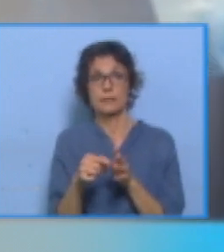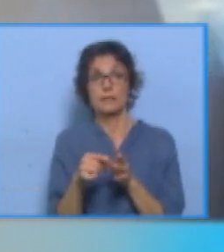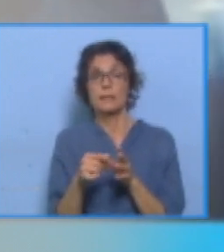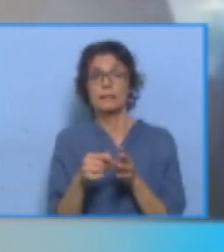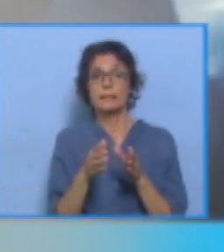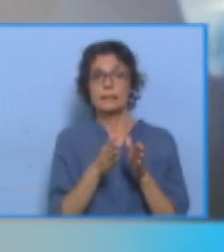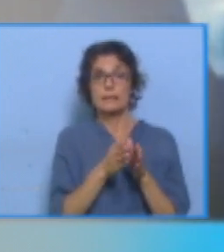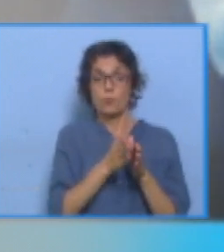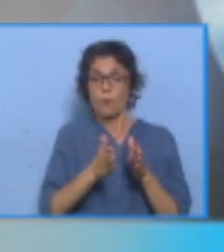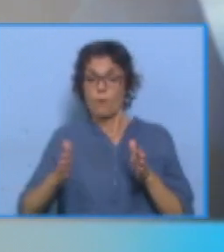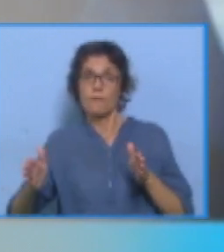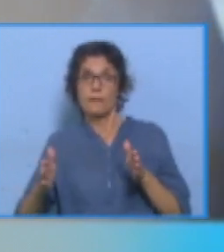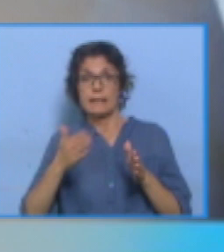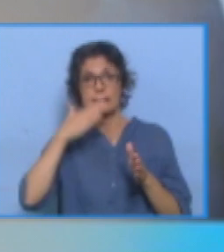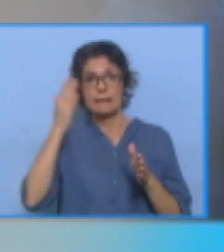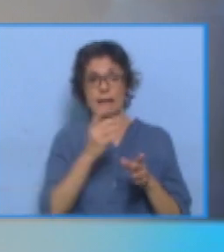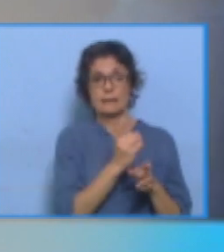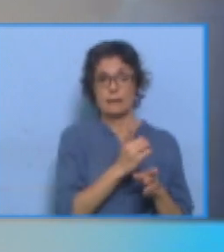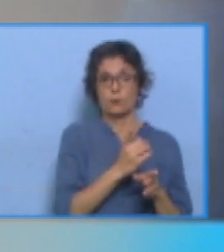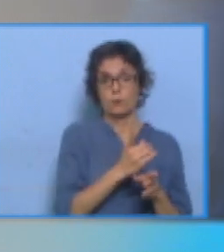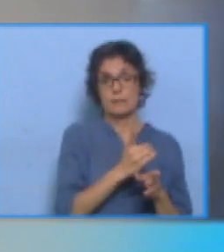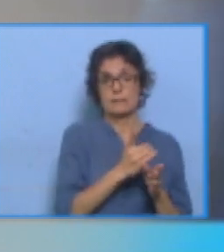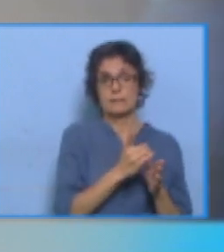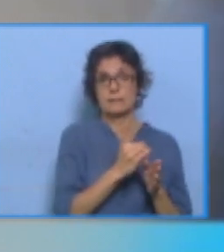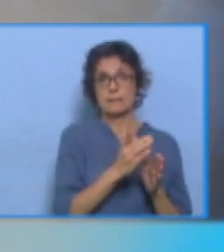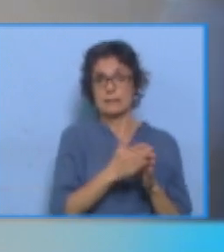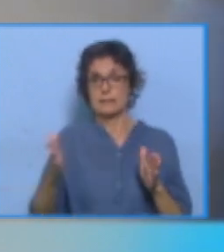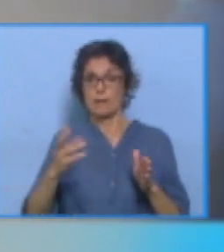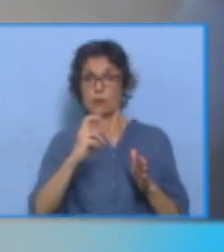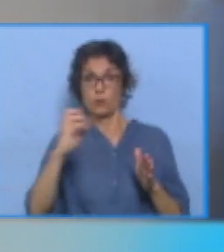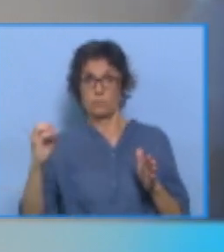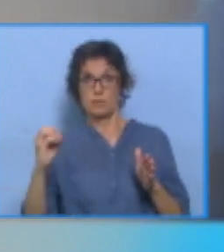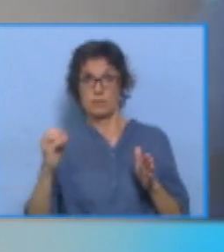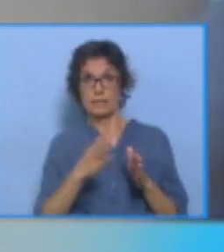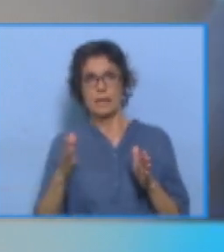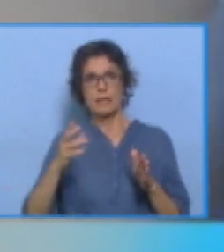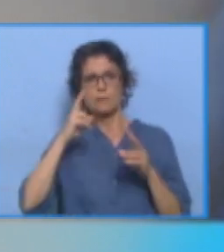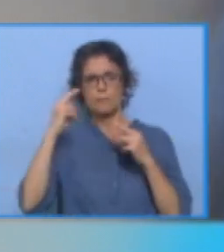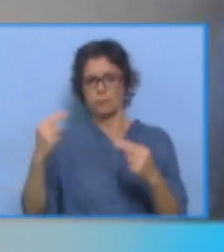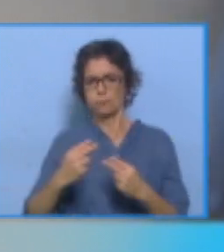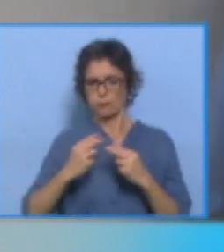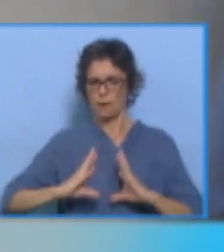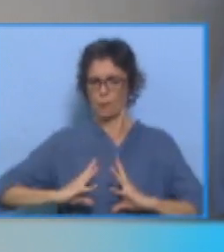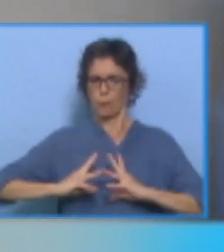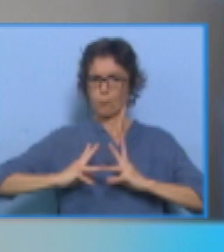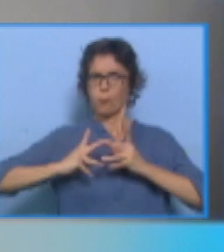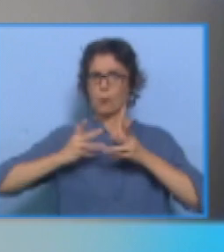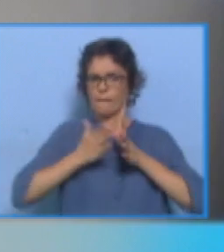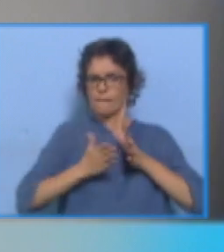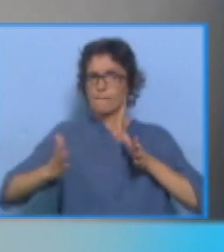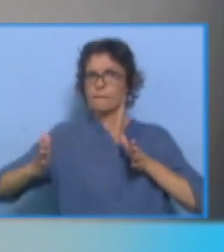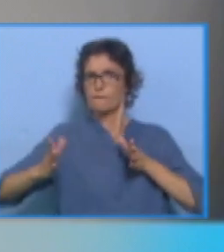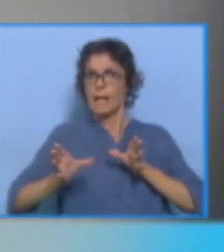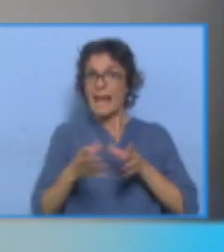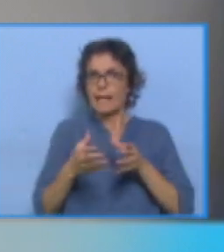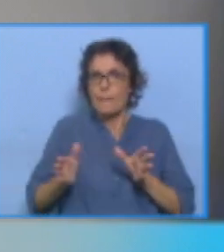idades, dos 16 aos 30 anos, é uma fase de muito autoconhecimento, muito crescimento, e as equipas estimulam